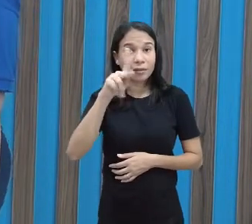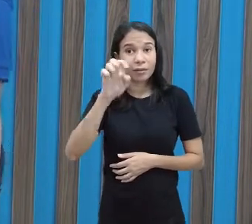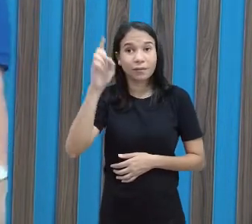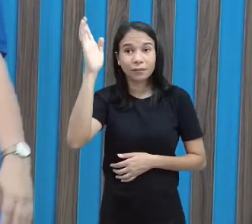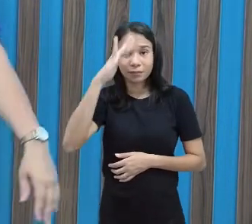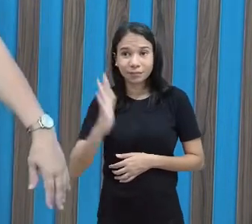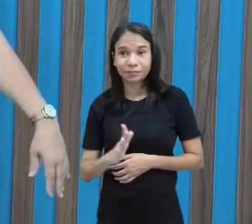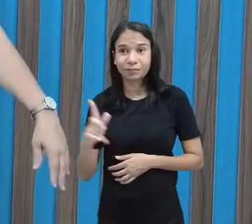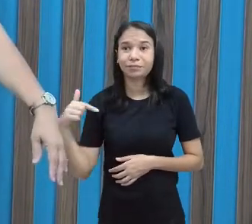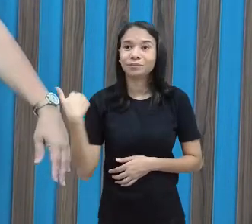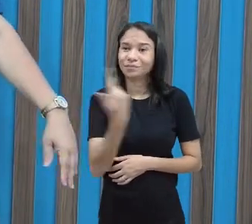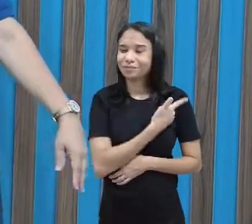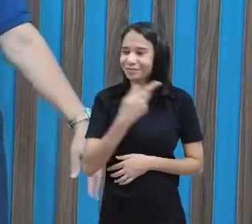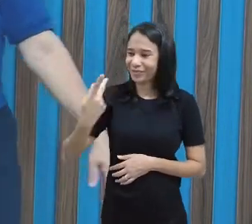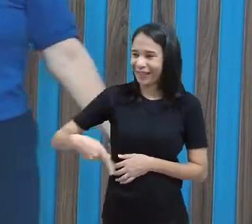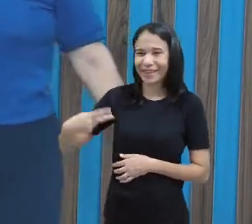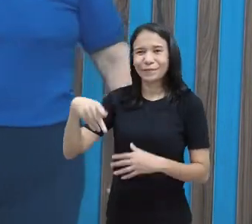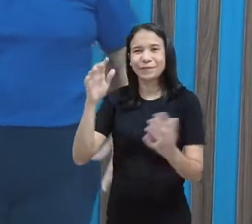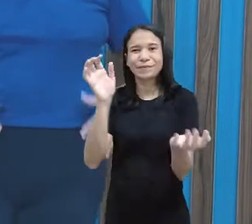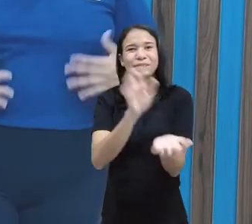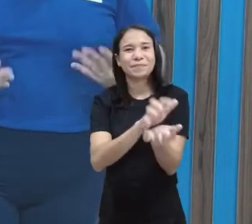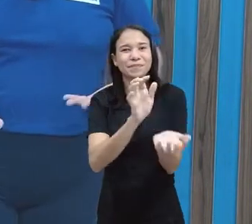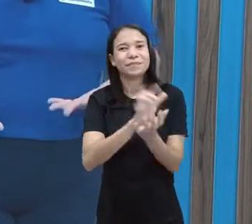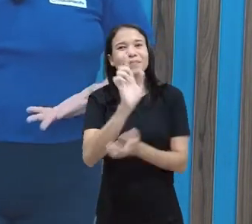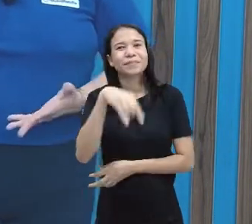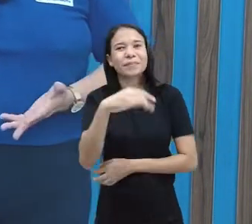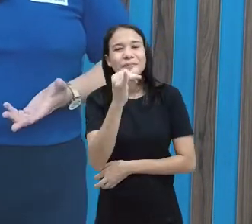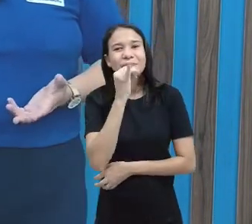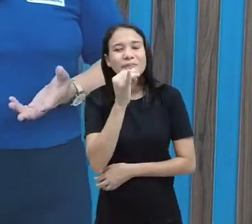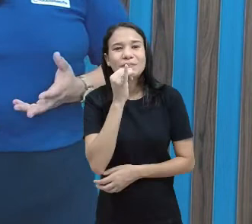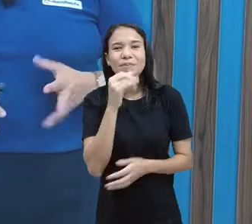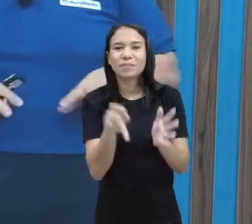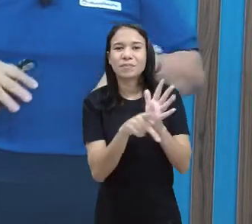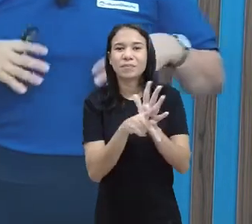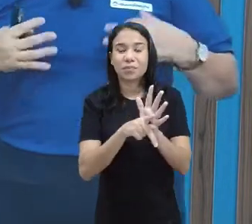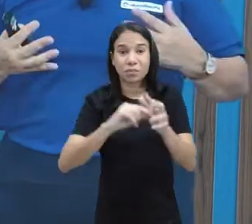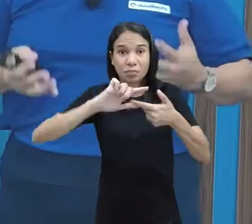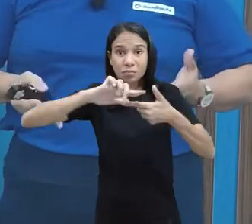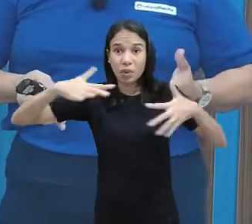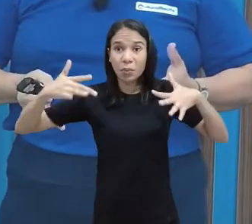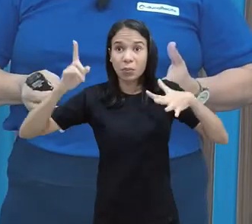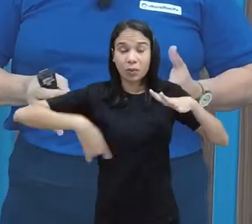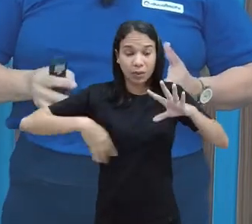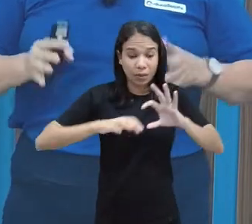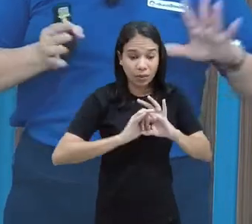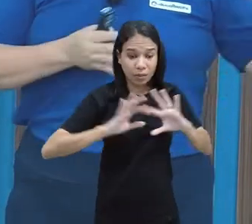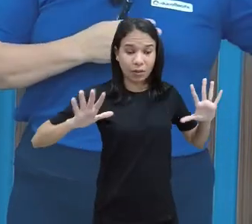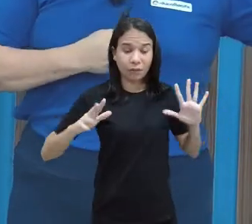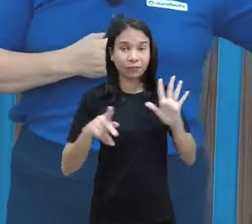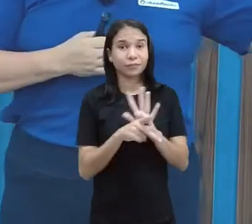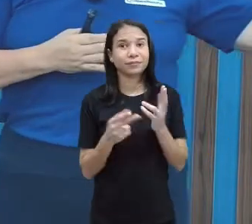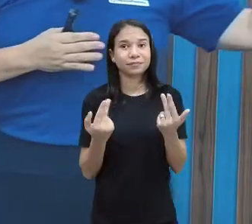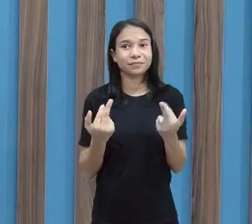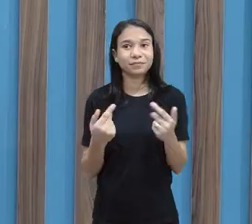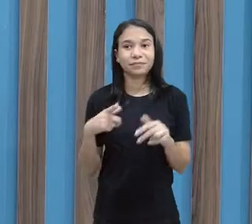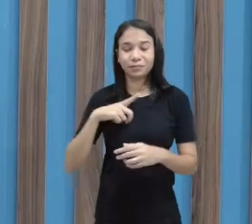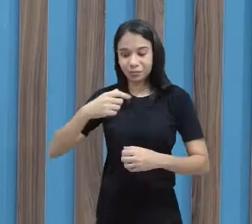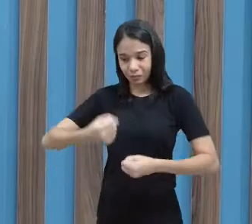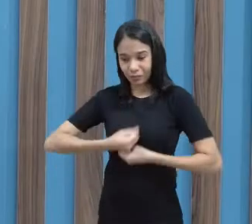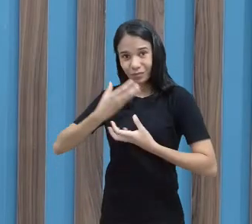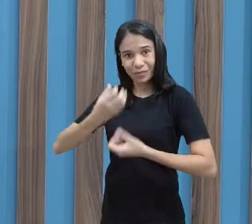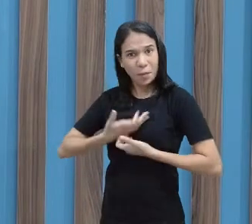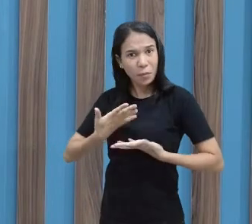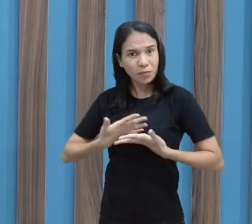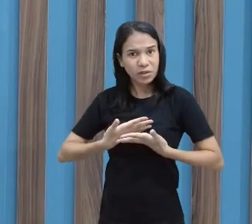aqui o nosso Francisco Brenan. São exemplos da escultura moderna, mais livre, né? Do mesmo jeito que a poesia está livre